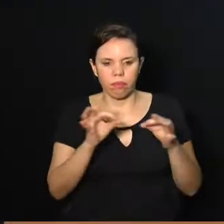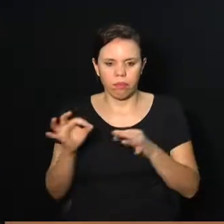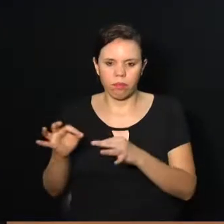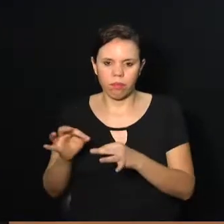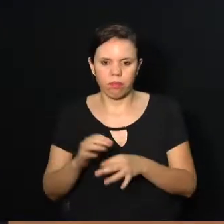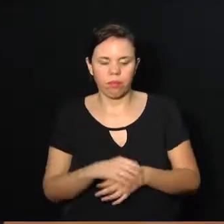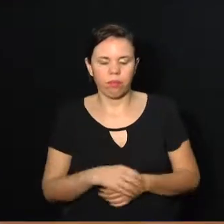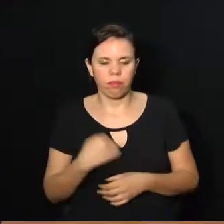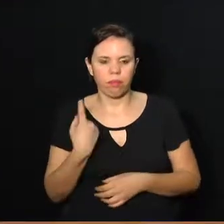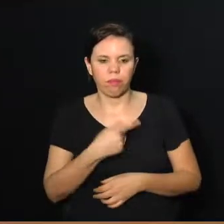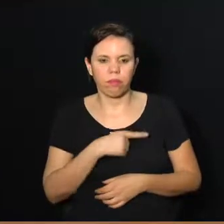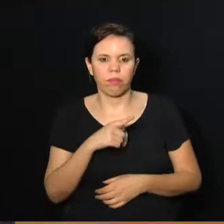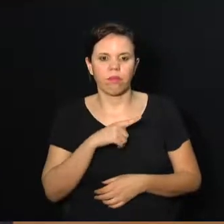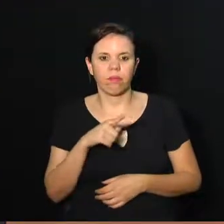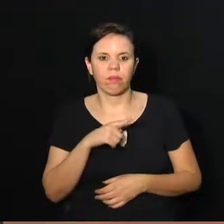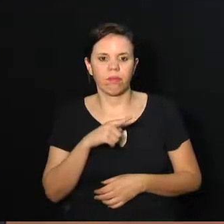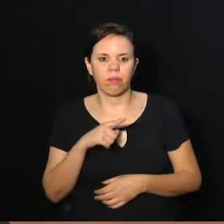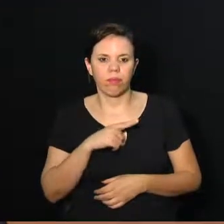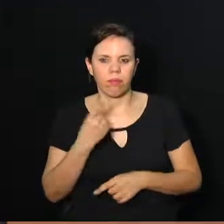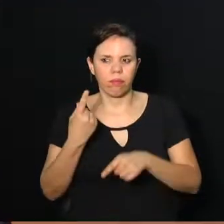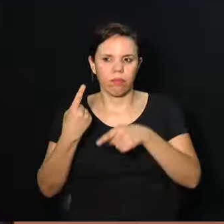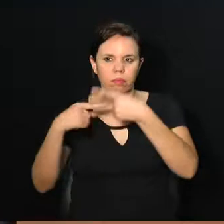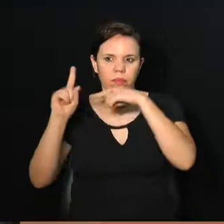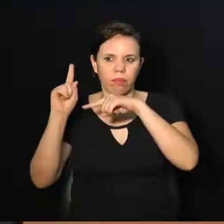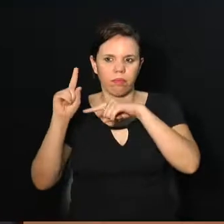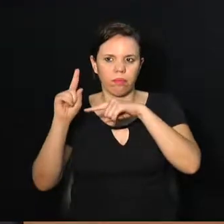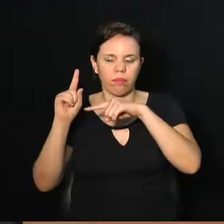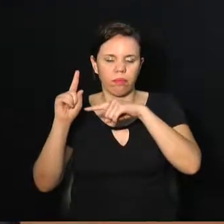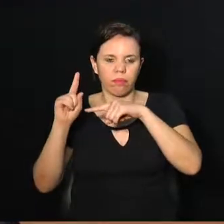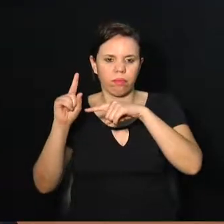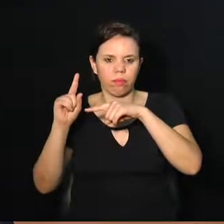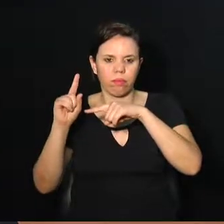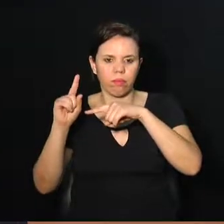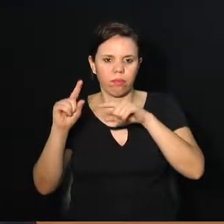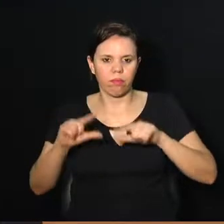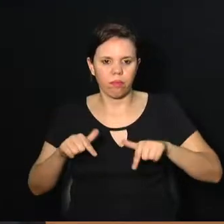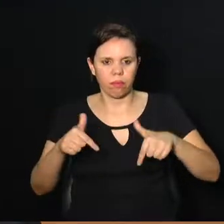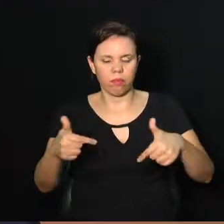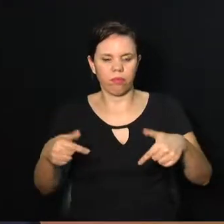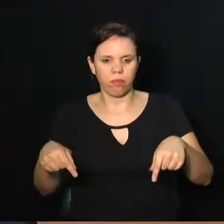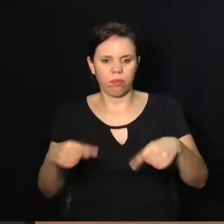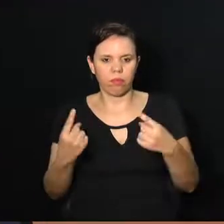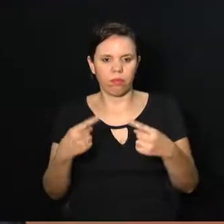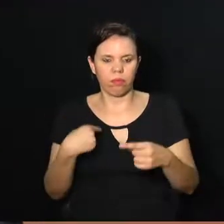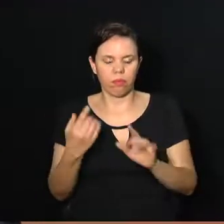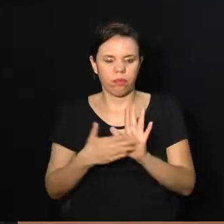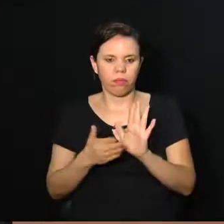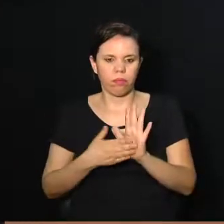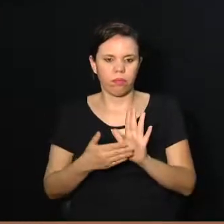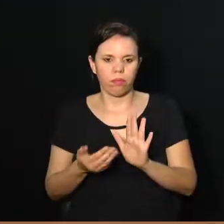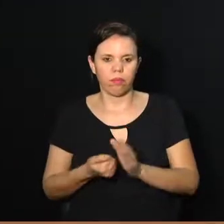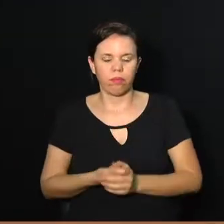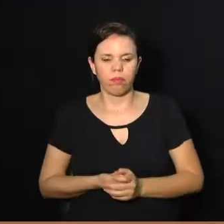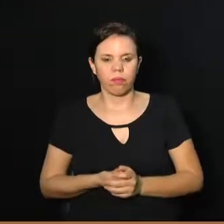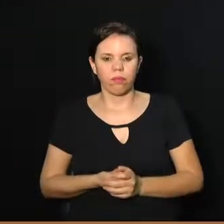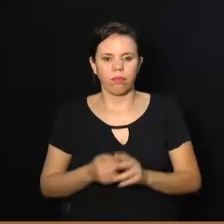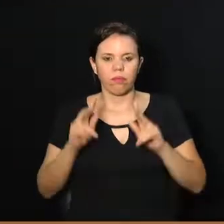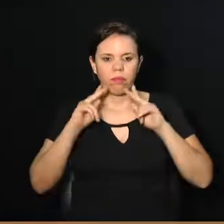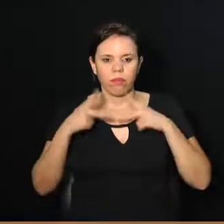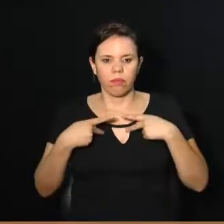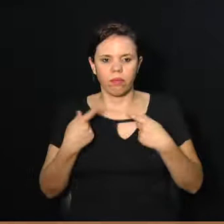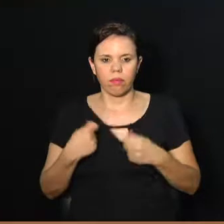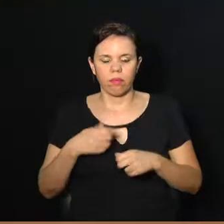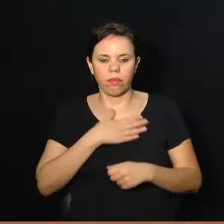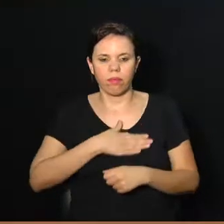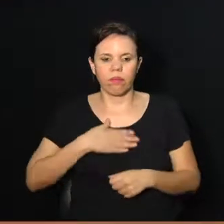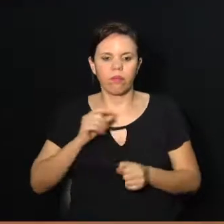e nós vamos ter mais êxito no desafio e nas propostas, né? Acho que o ser humano ele tem que gostar do